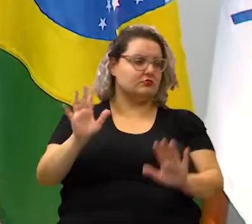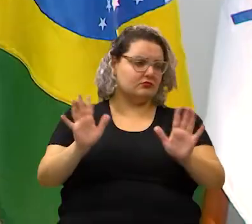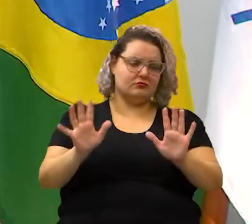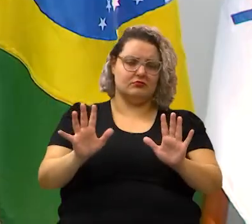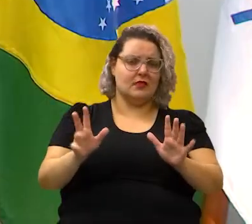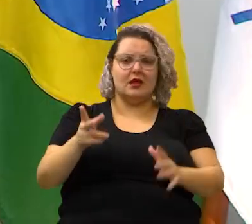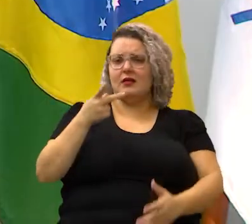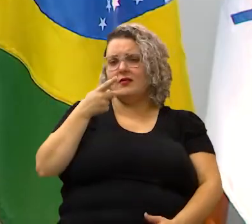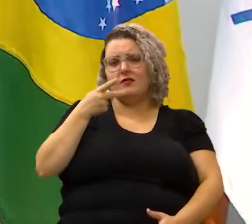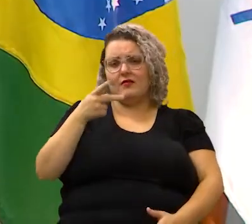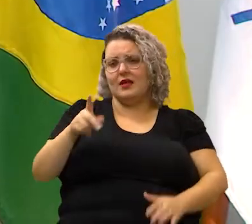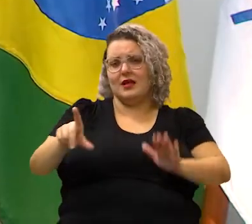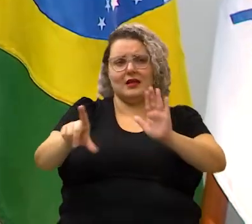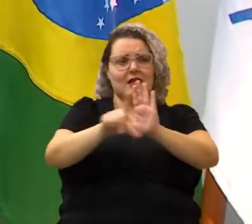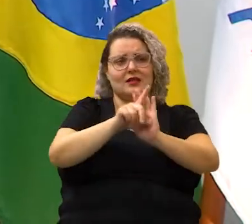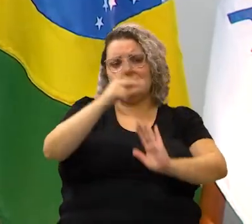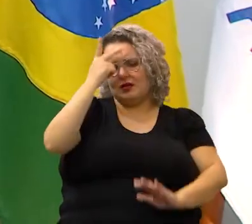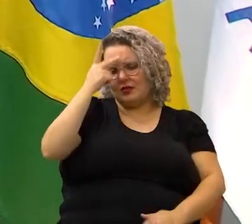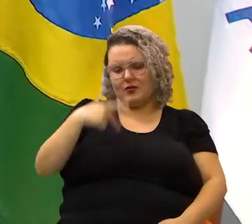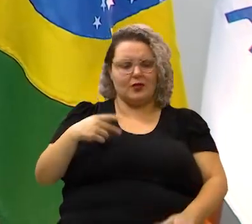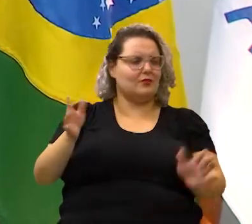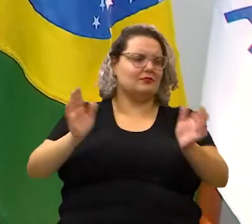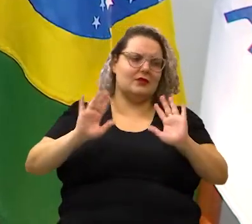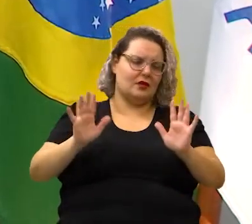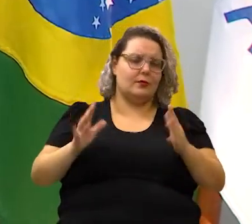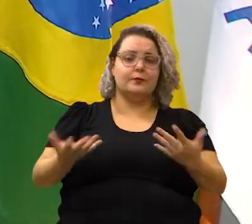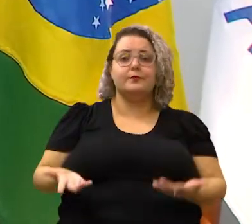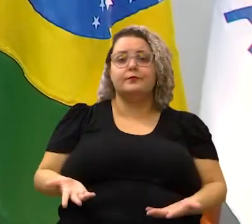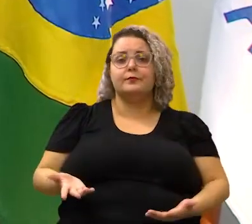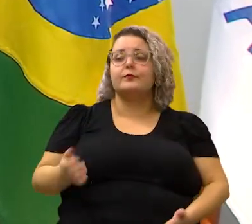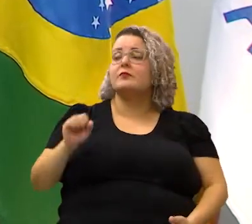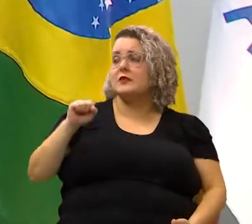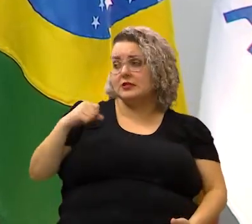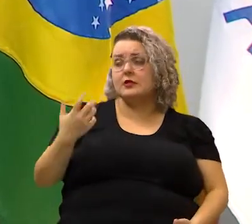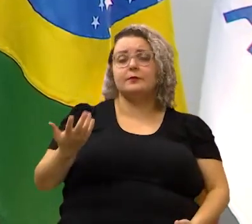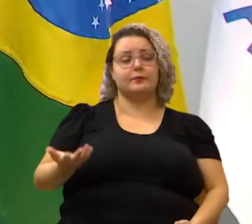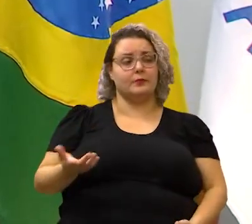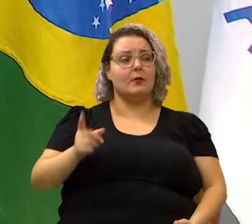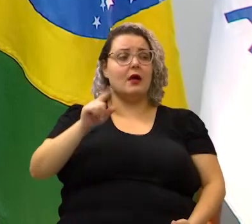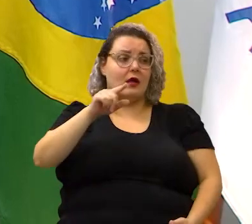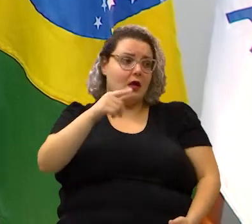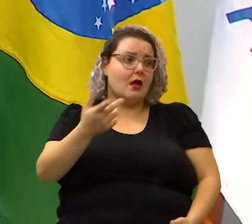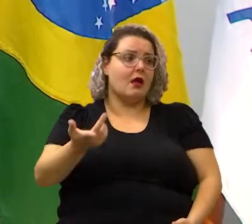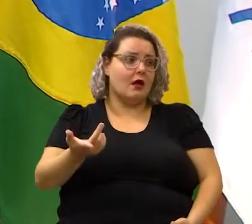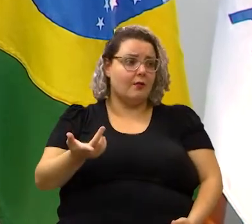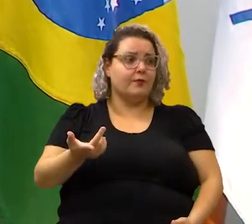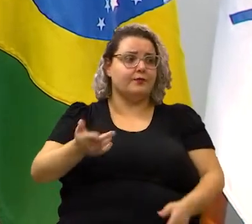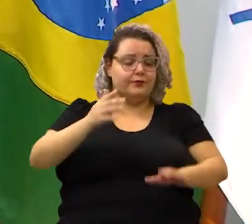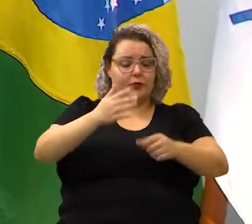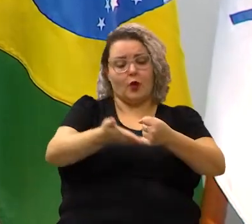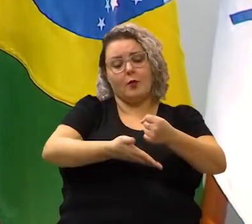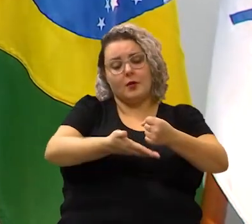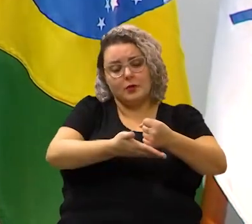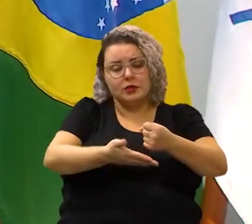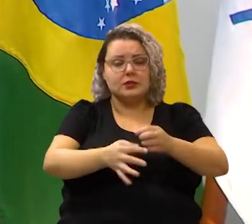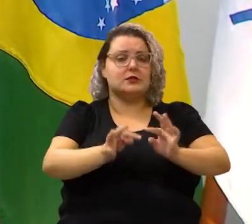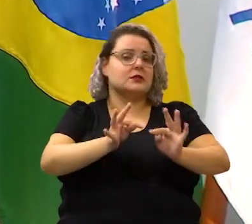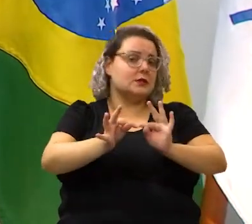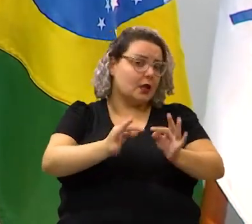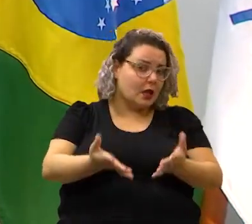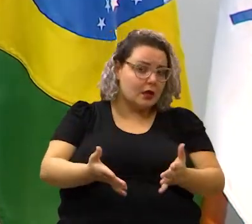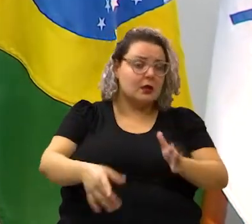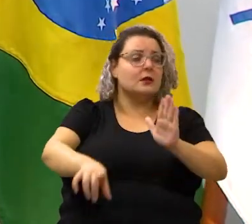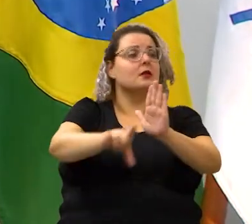vereadores portanto se falar em legislaine causa própria né mas é uma decisão na verdade é uma tem uma